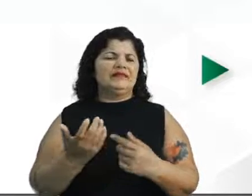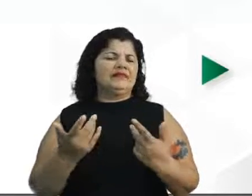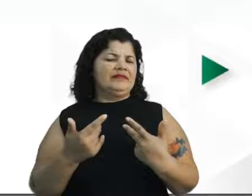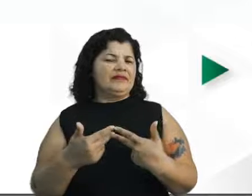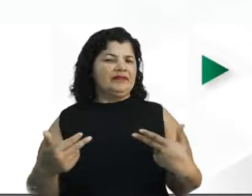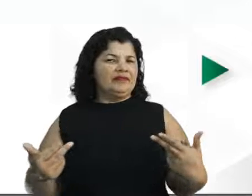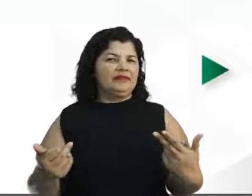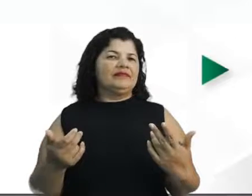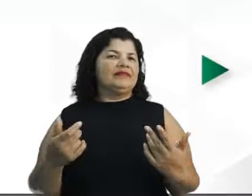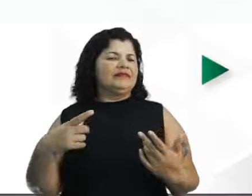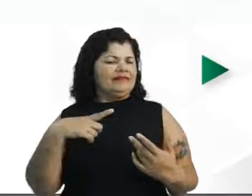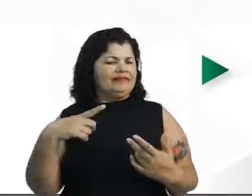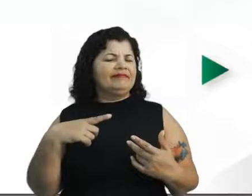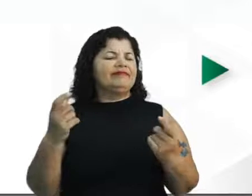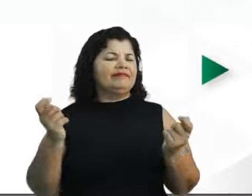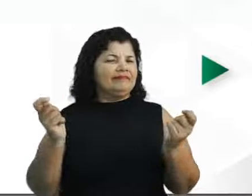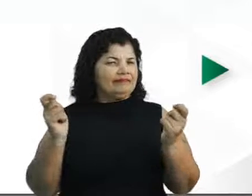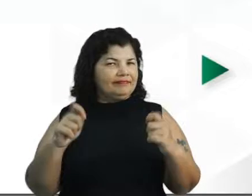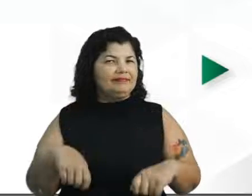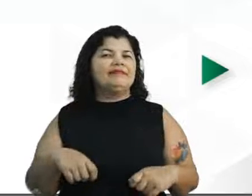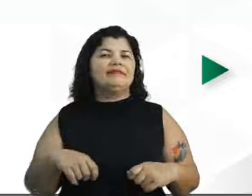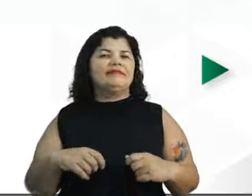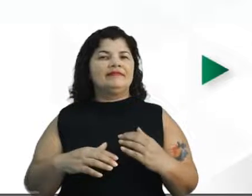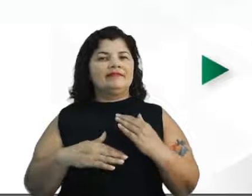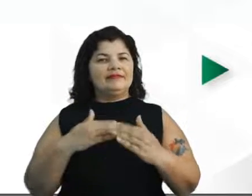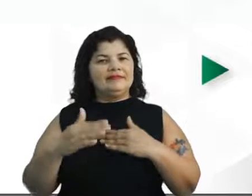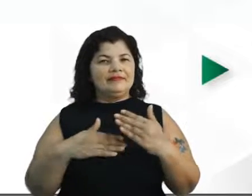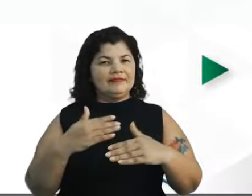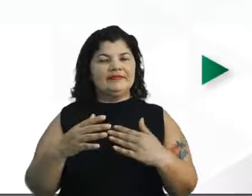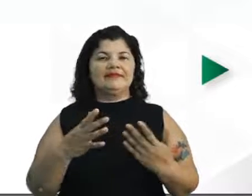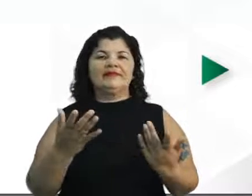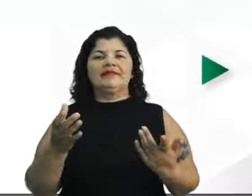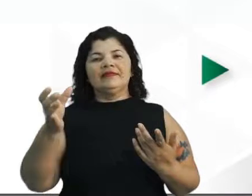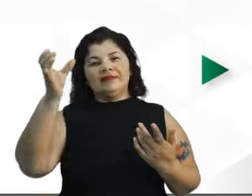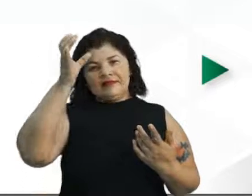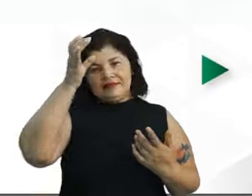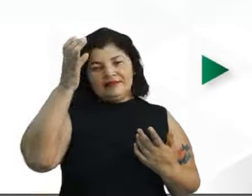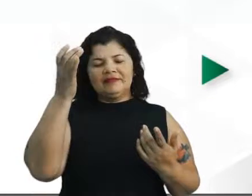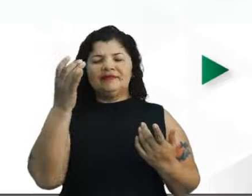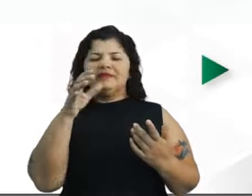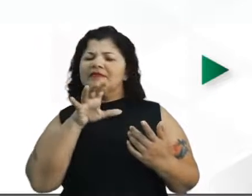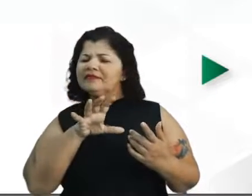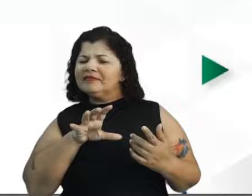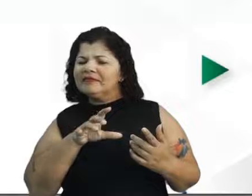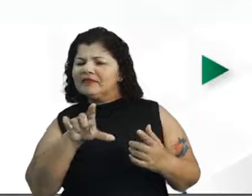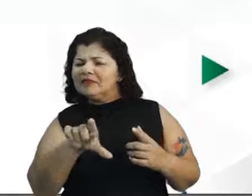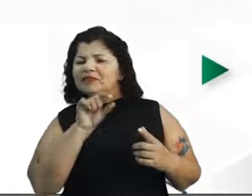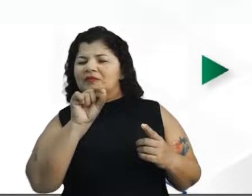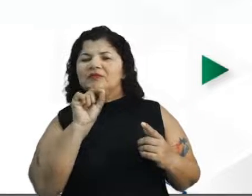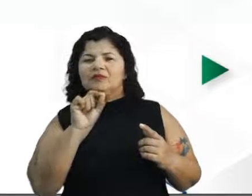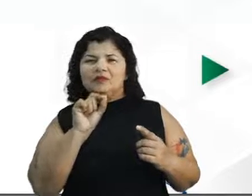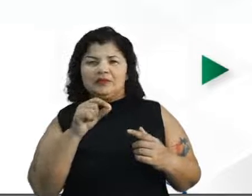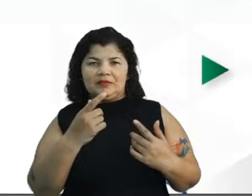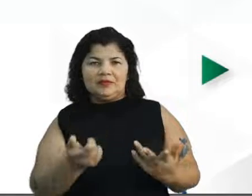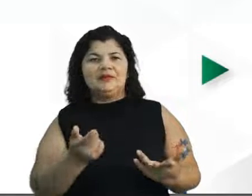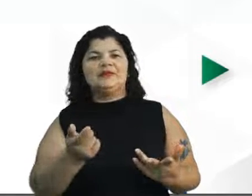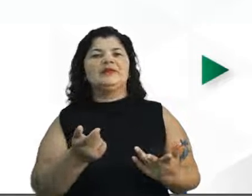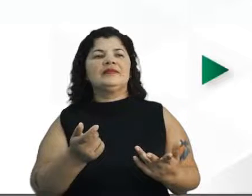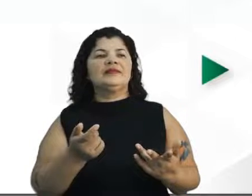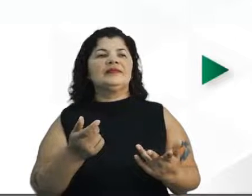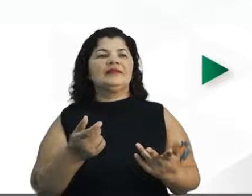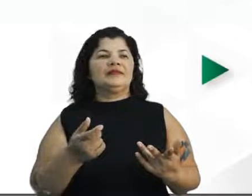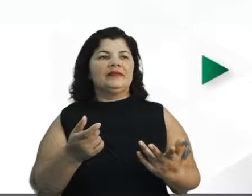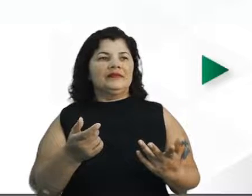potência, um desenvolvimento legal de um conhecimento em uma determinada área. Skill to do